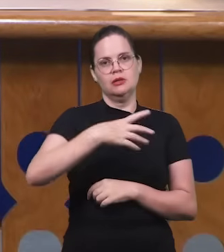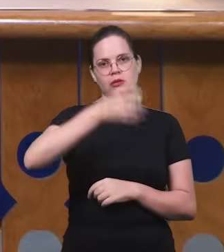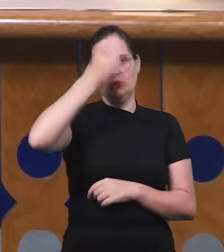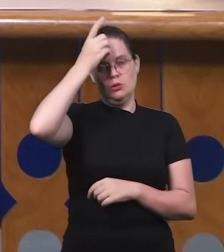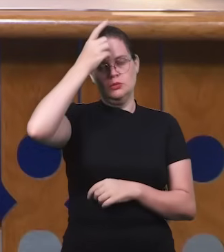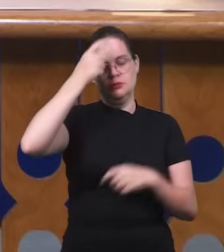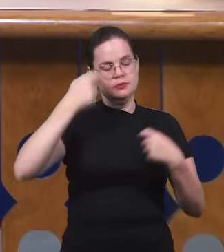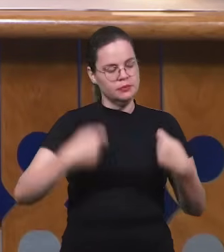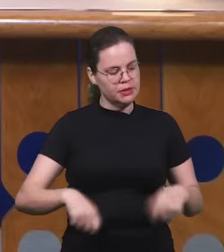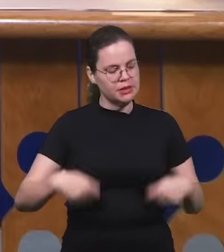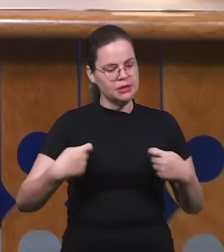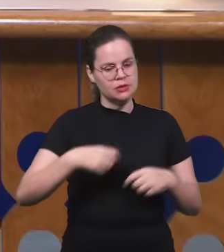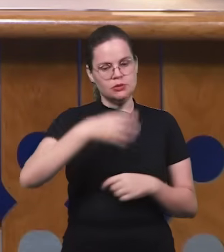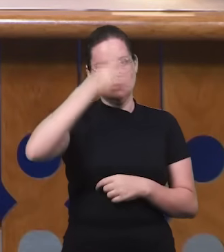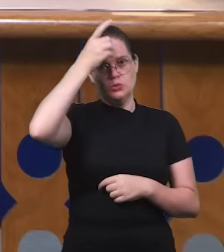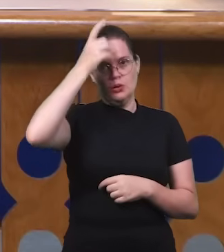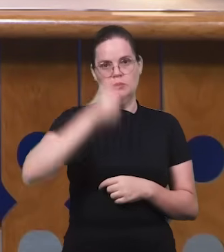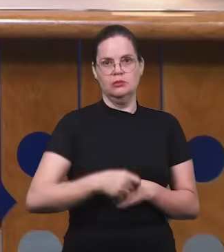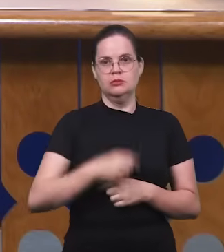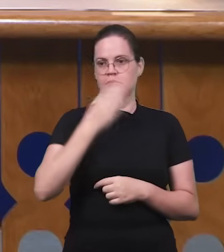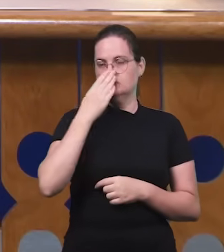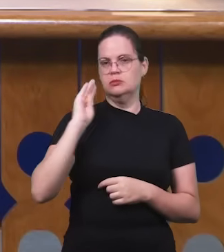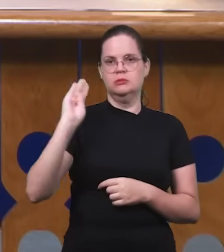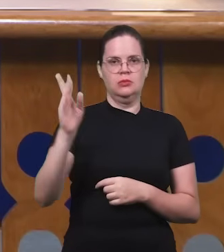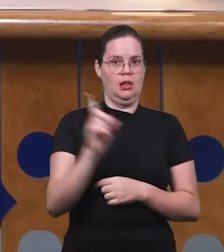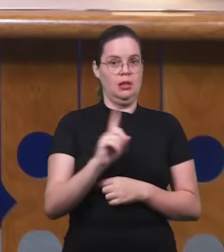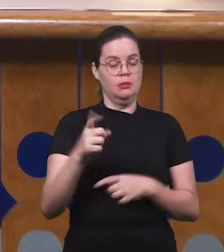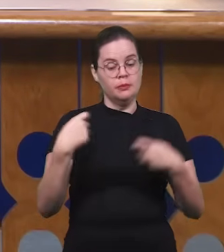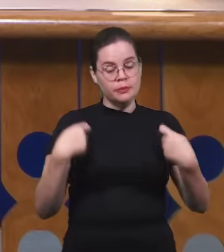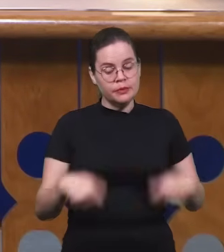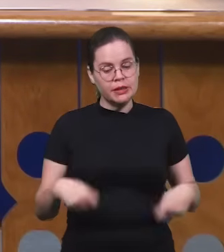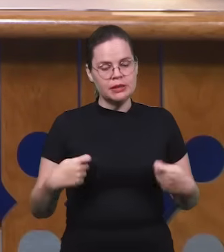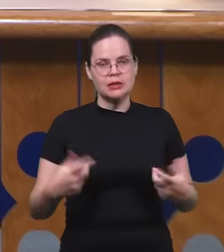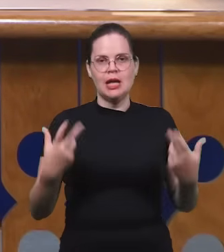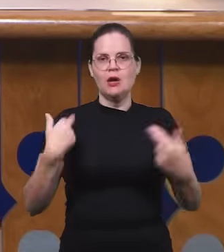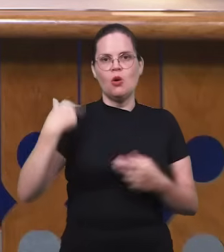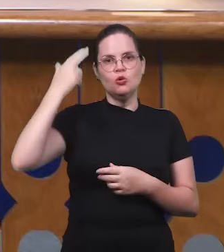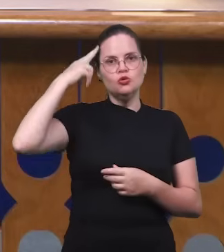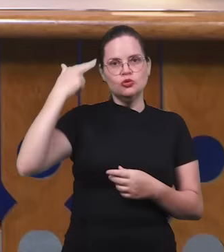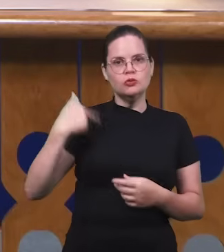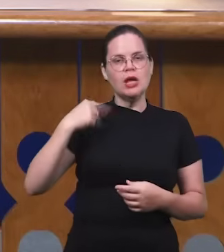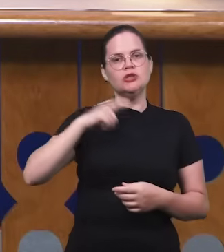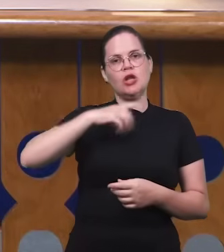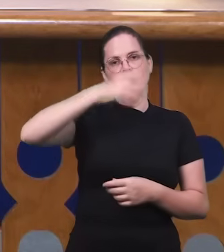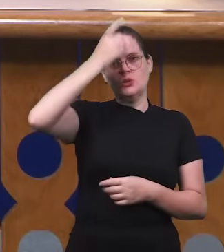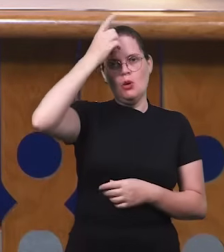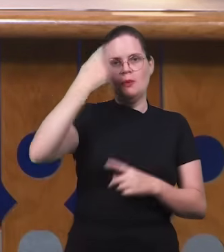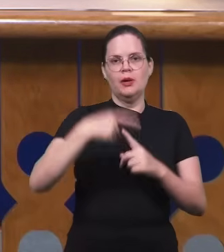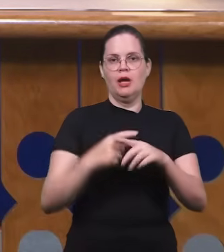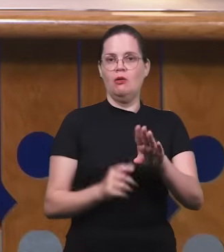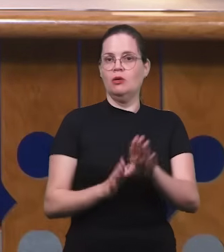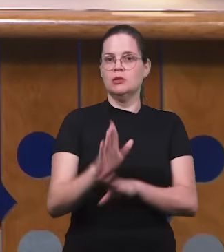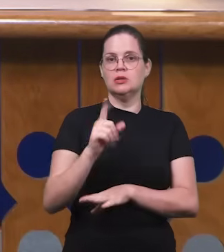mão disso. E José não abriu. Eu costumo dizer aos jovens da minha igreja que um dom